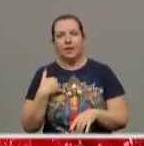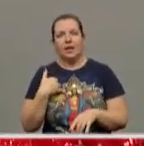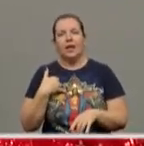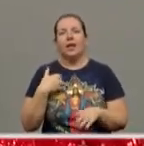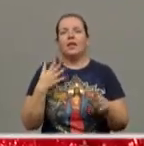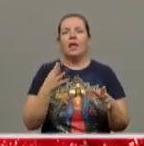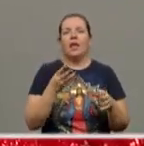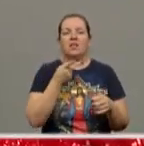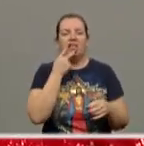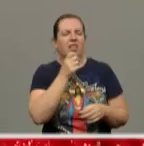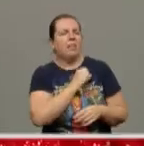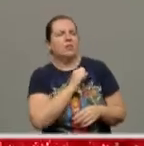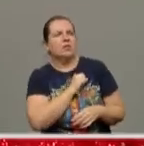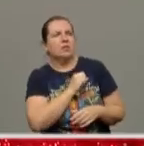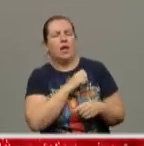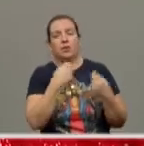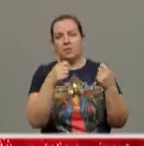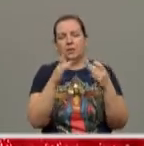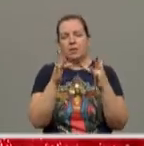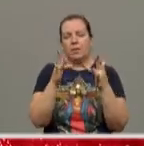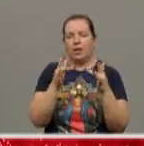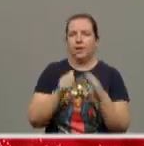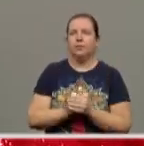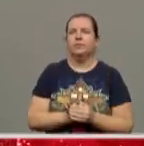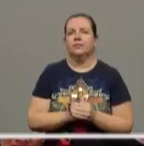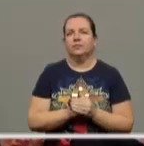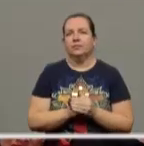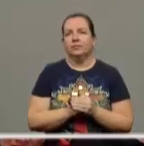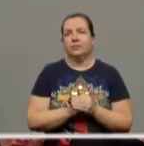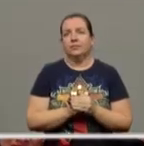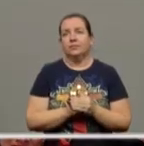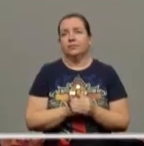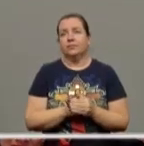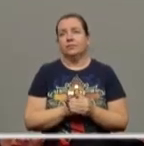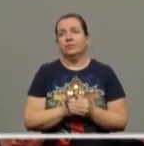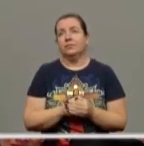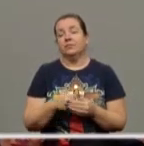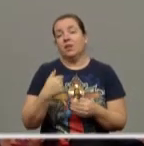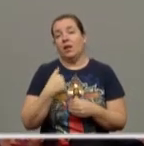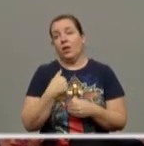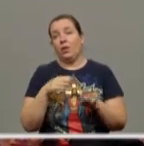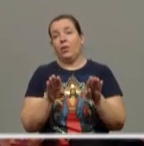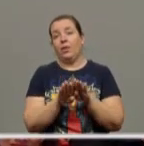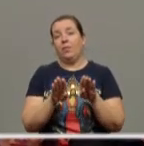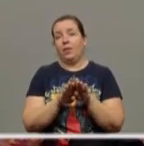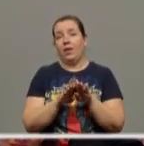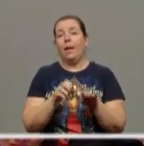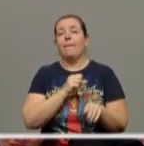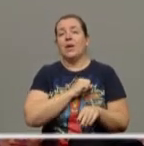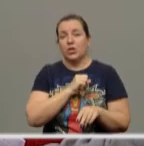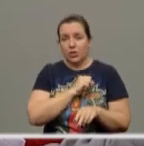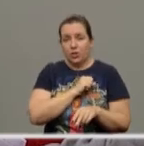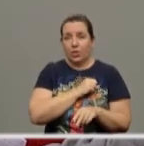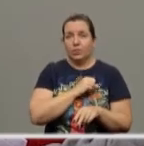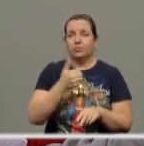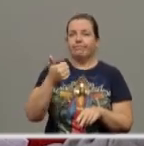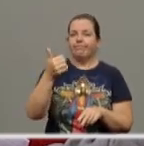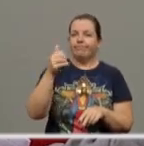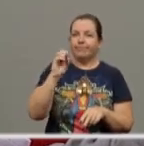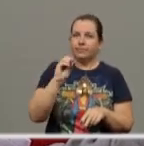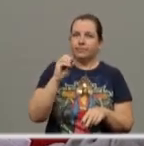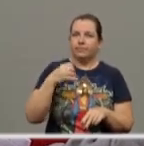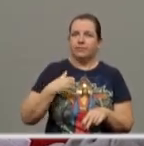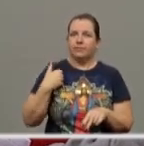eu estou apaixonado, mamãe, eu tenho que namorar. Eu me apaixonei também com 10 anos de idade.